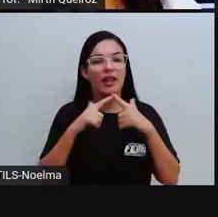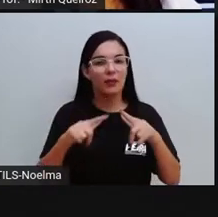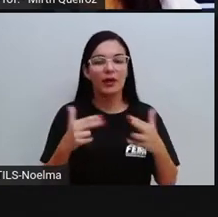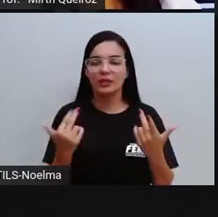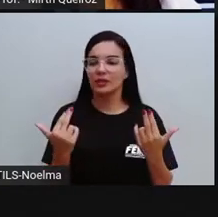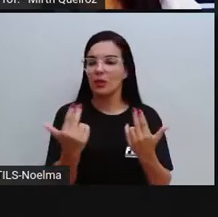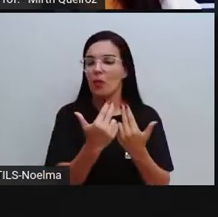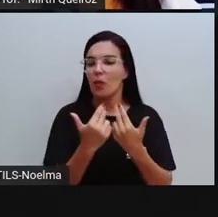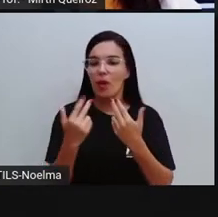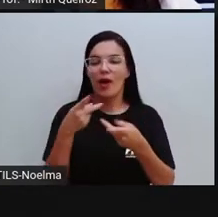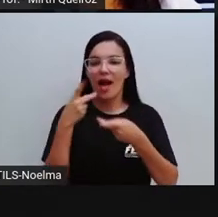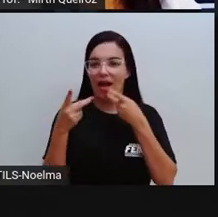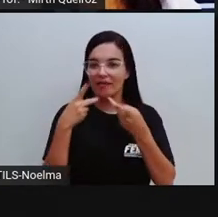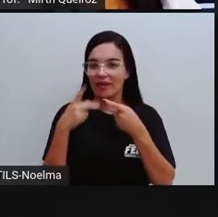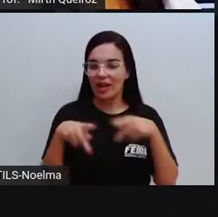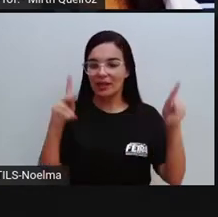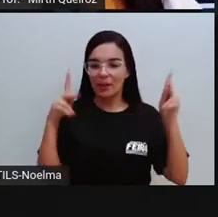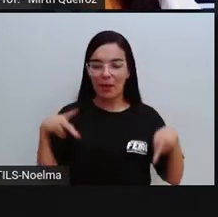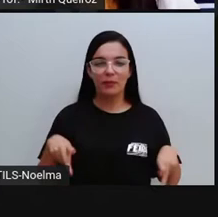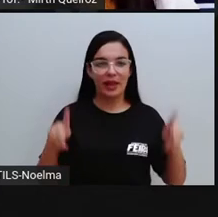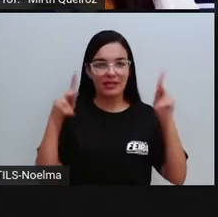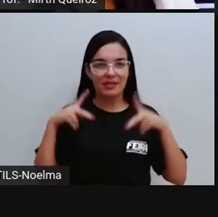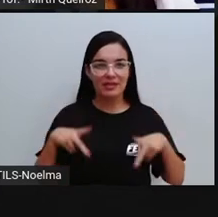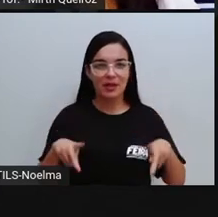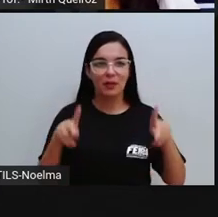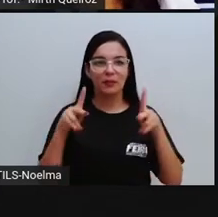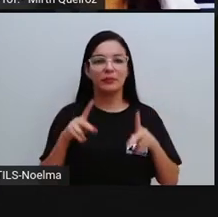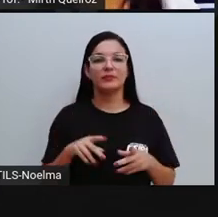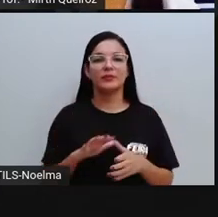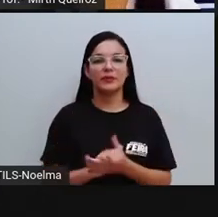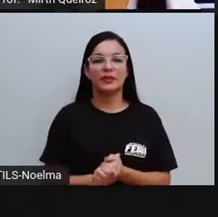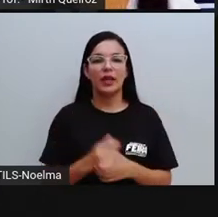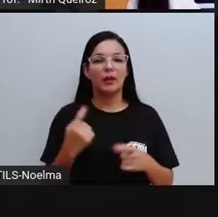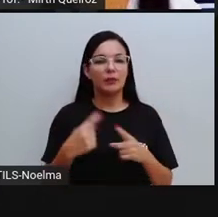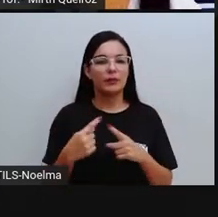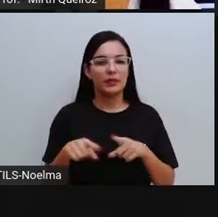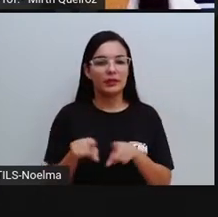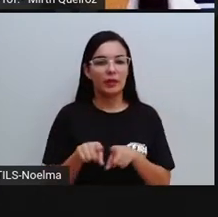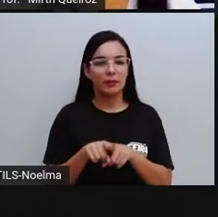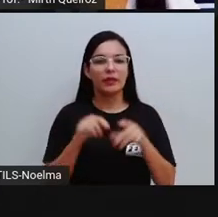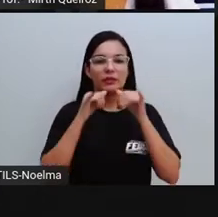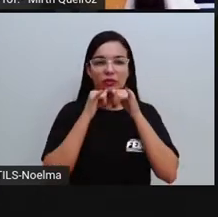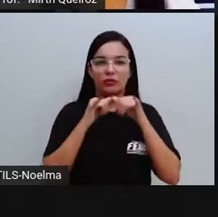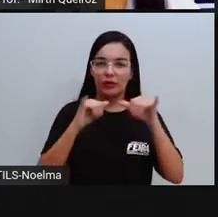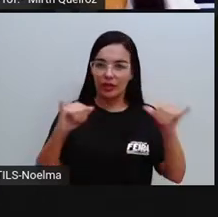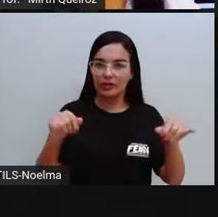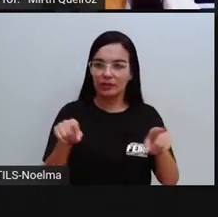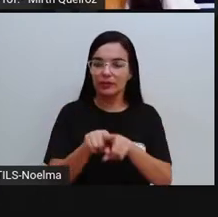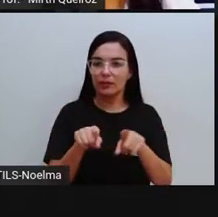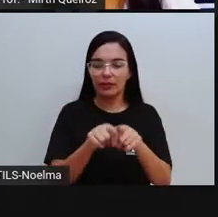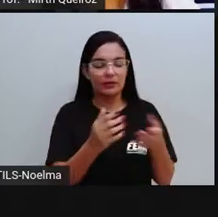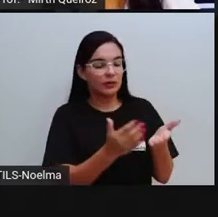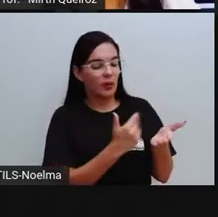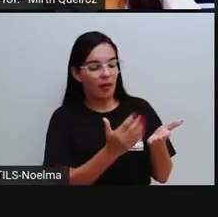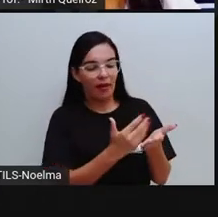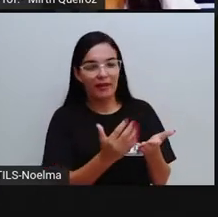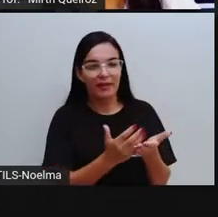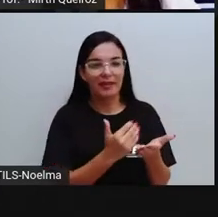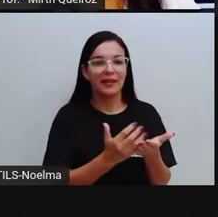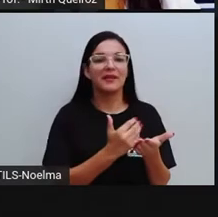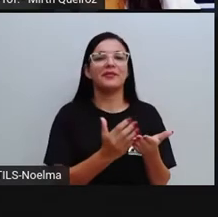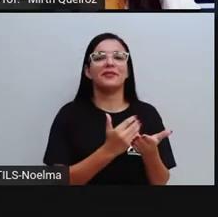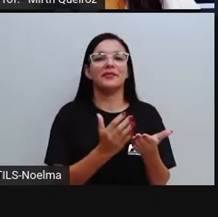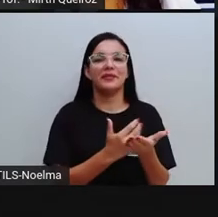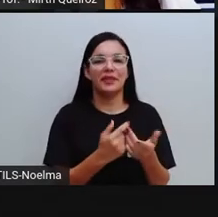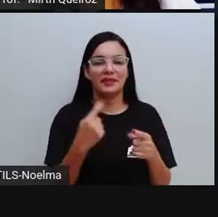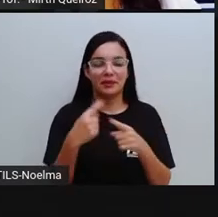popular. Nós utilizamos também a oralidade, né? Inclusive a própria divulgação aí desses livretos, né? Que eram vendidos, pendurados